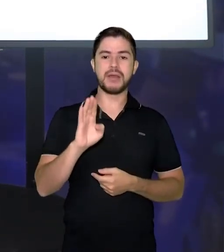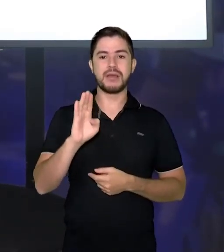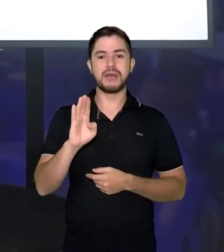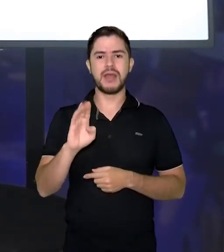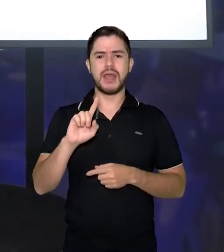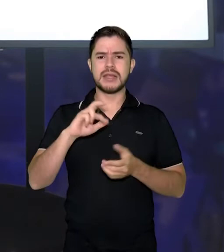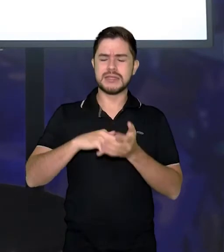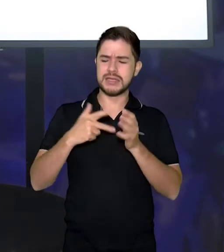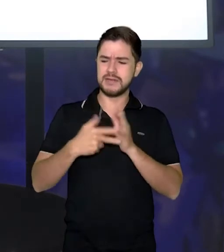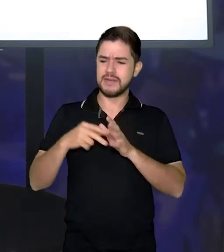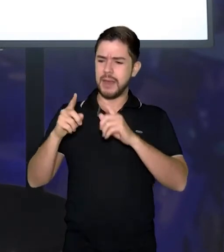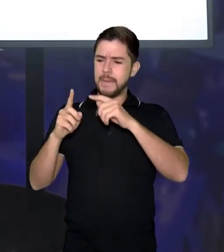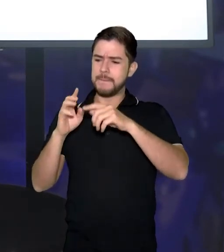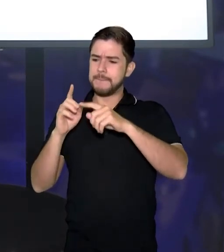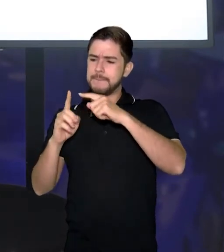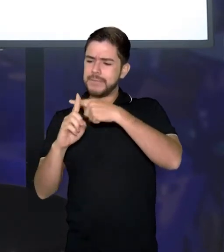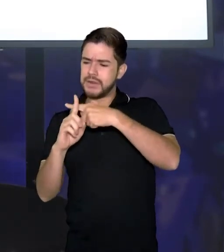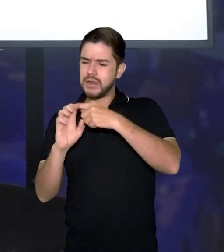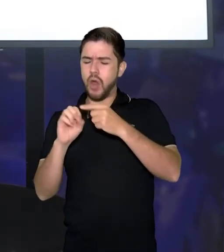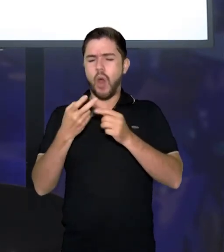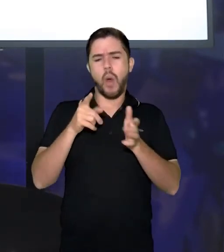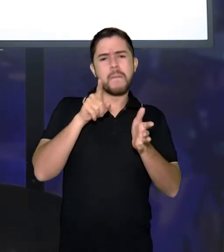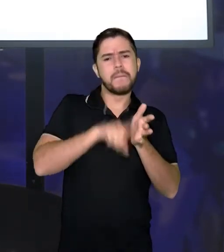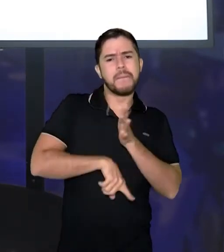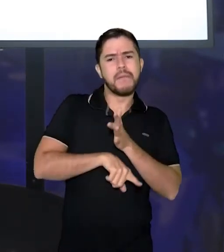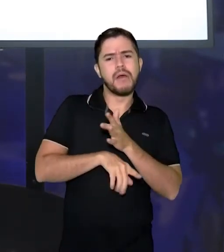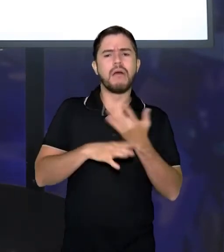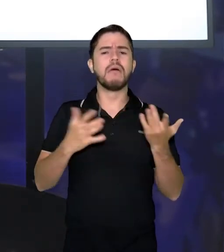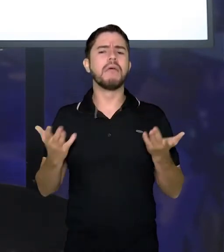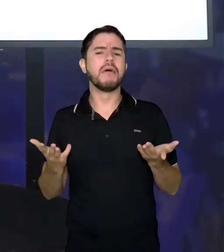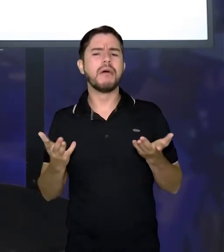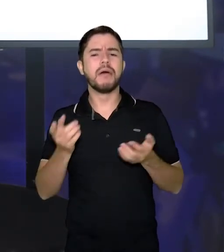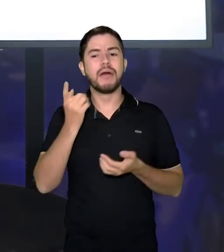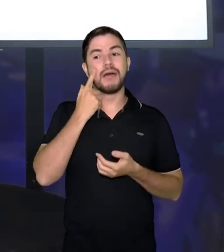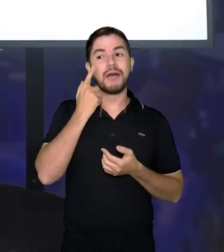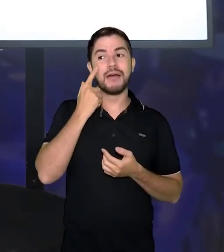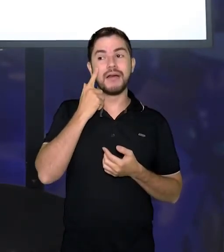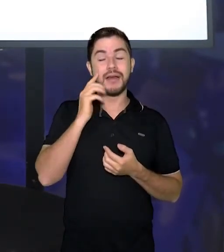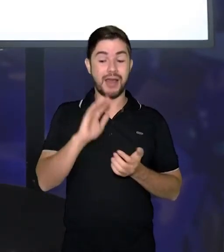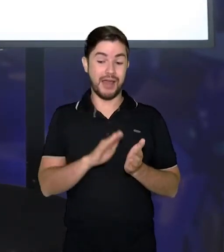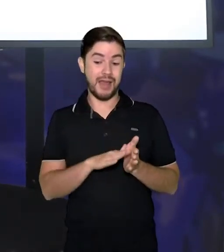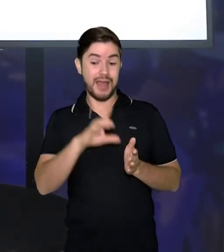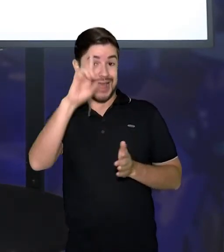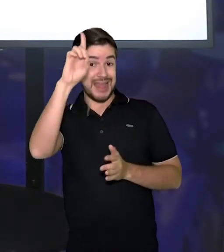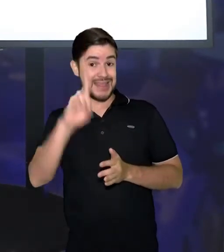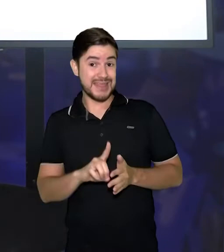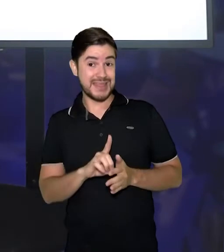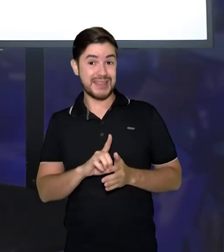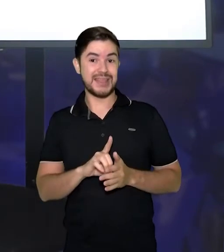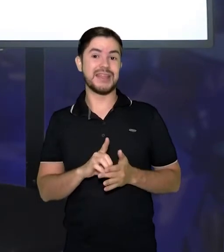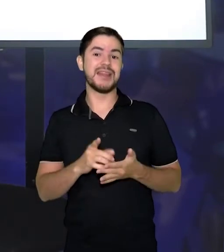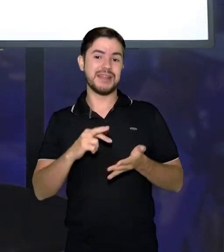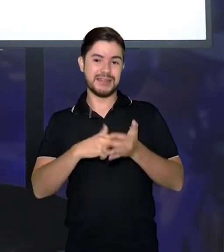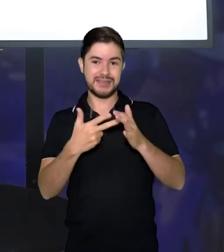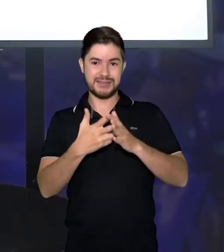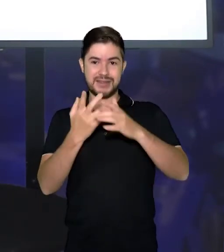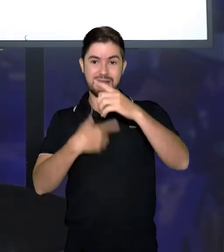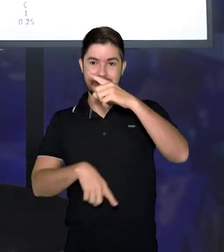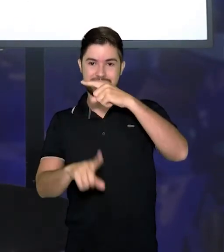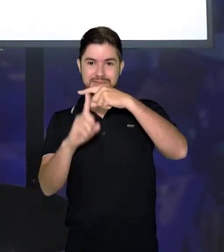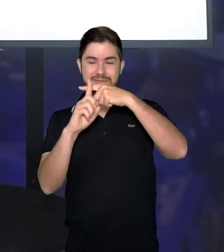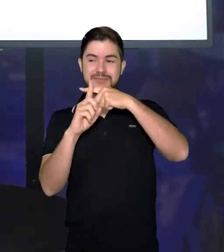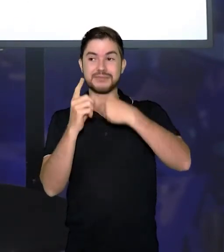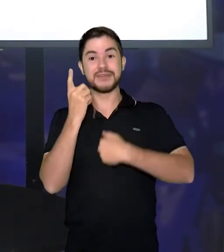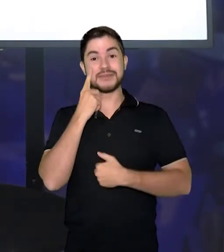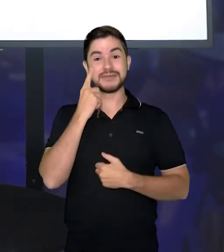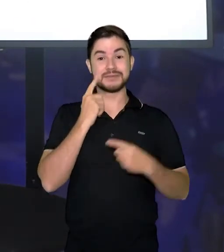professor. Ele é positivo ou negativo? Positivo, né? Então, ele vai ficar à direita da reta